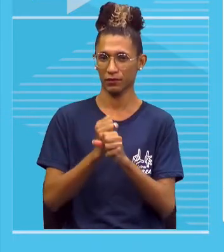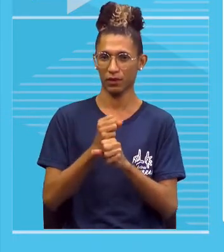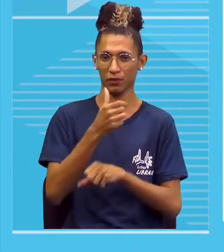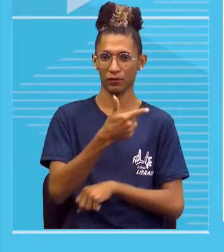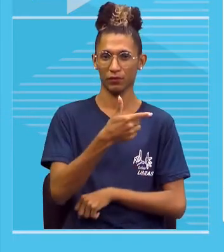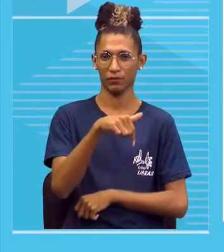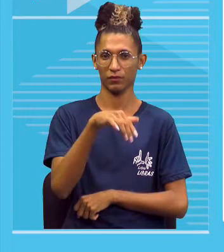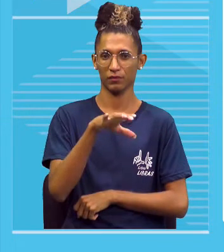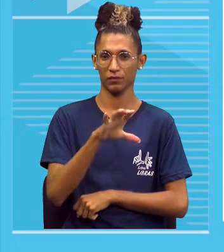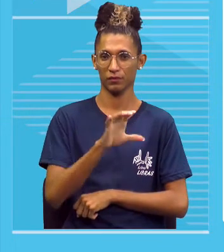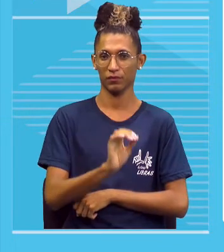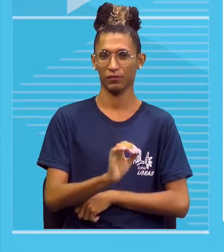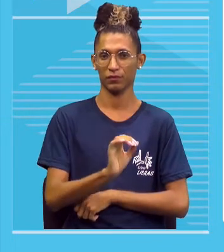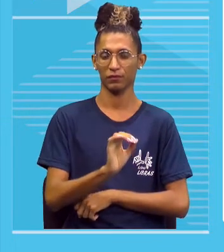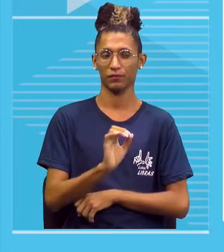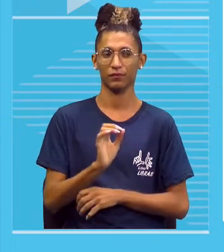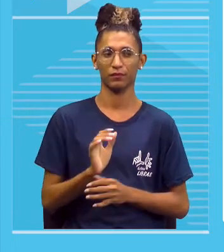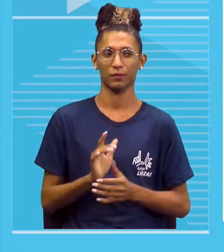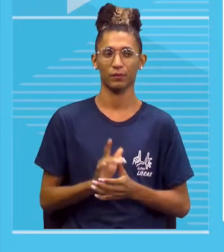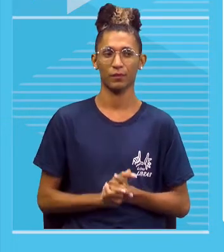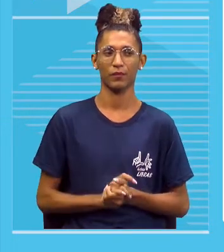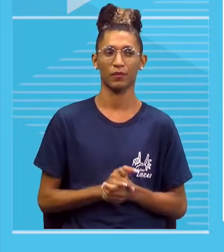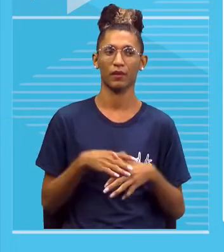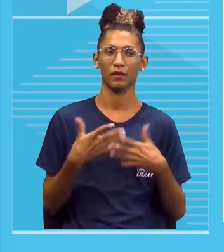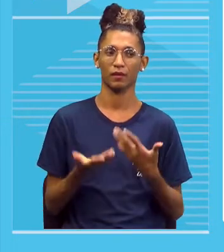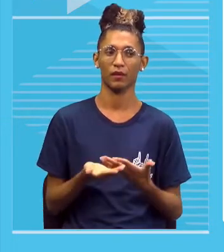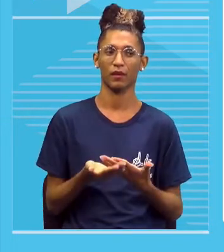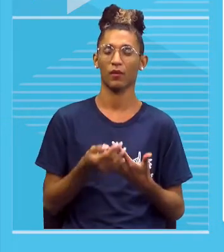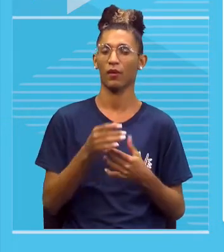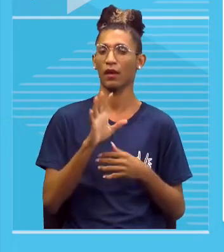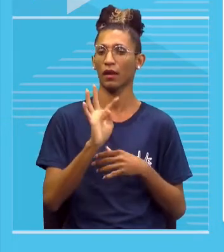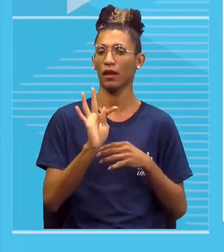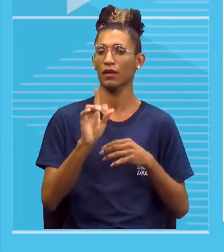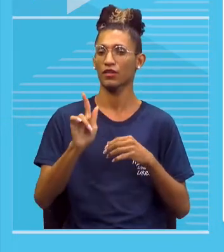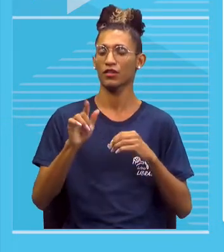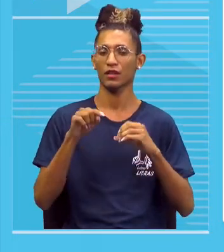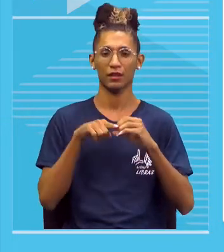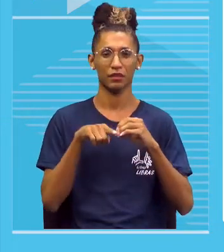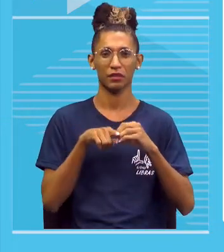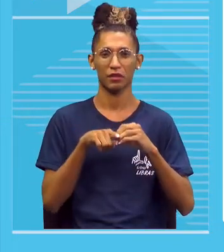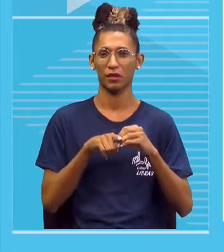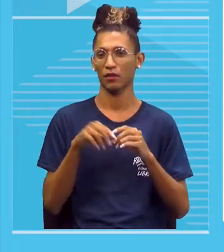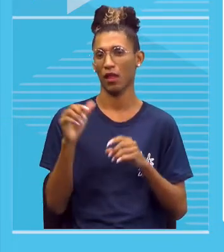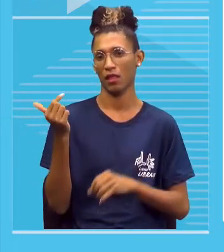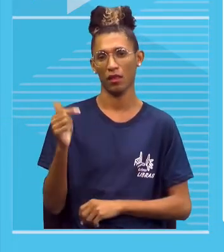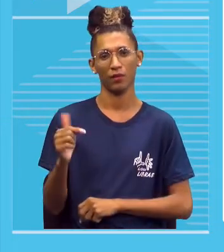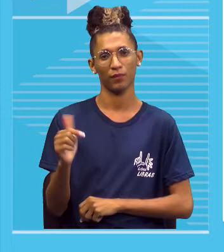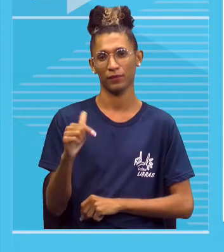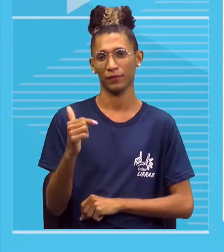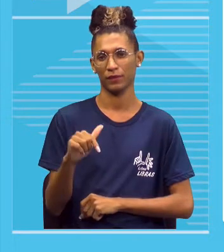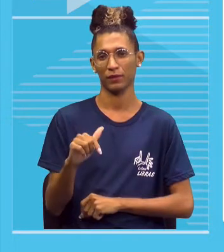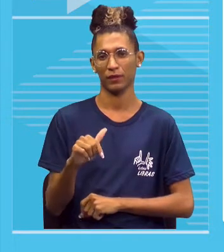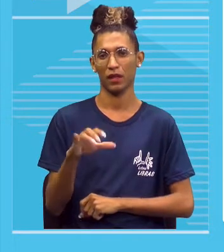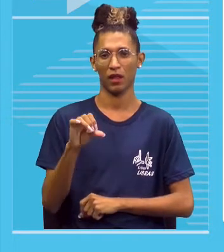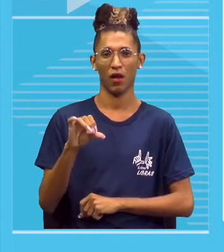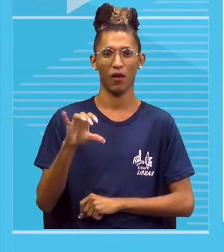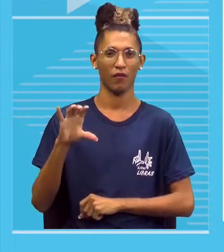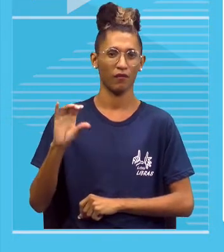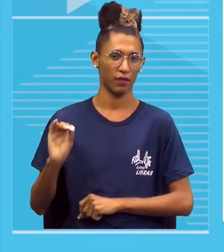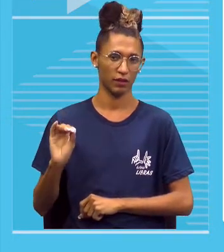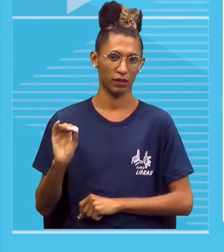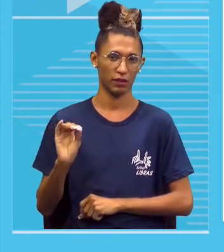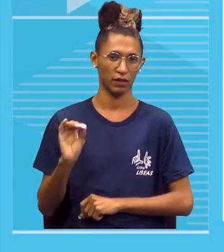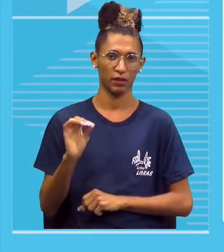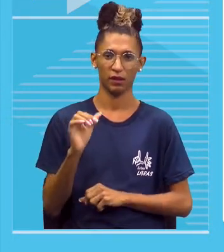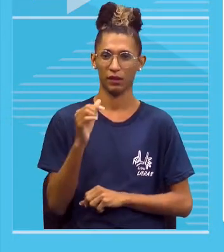270 e já tem gente não está definida nem para 90